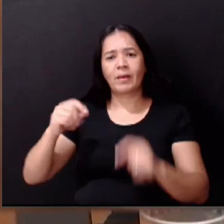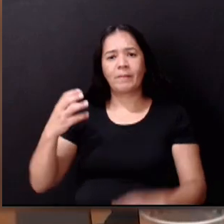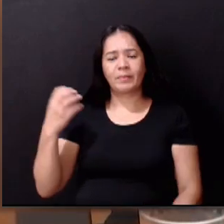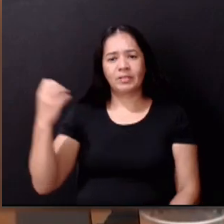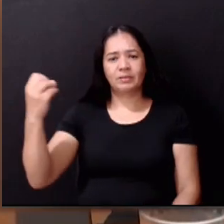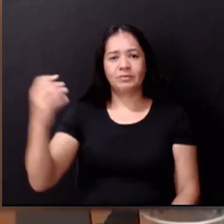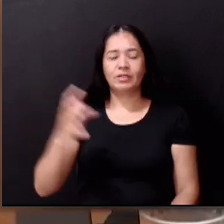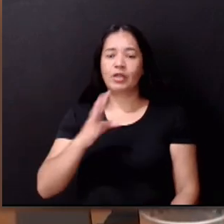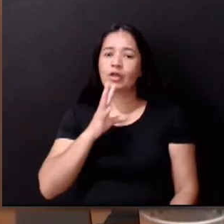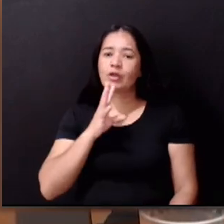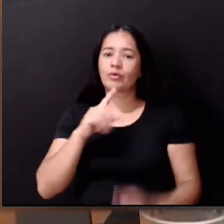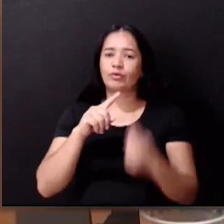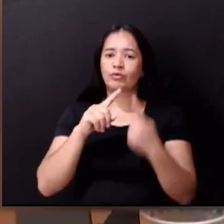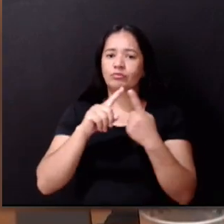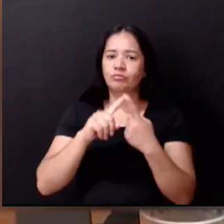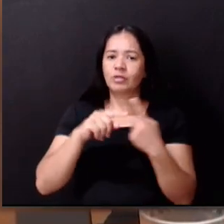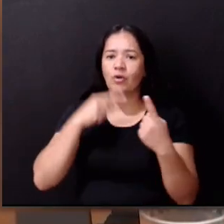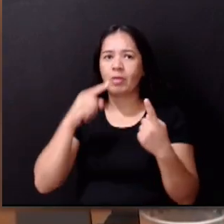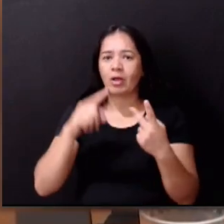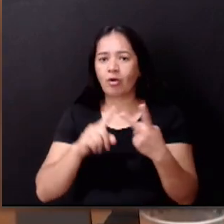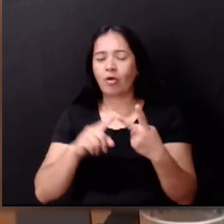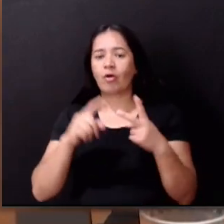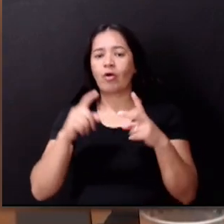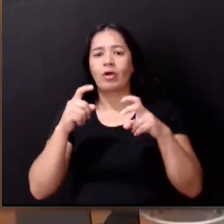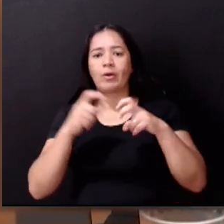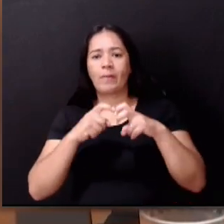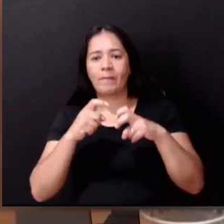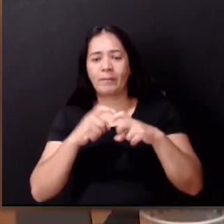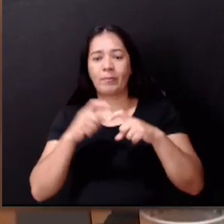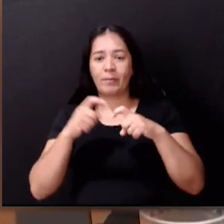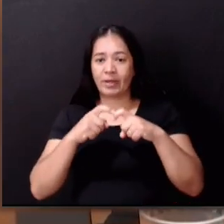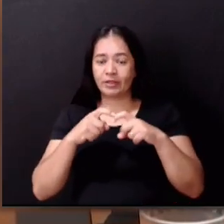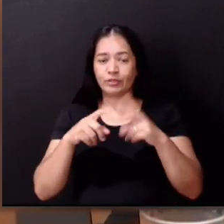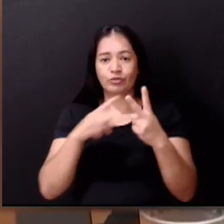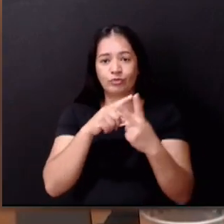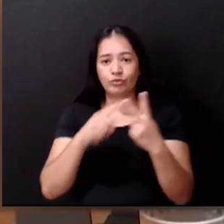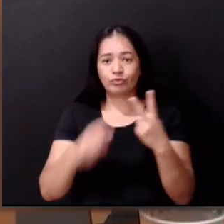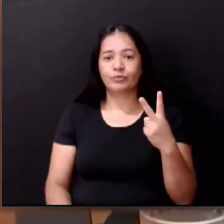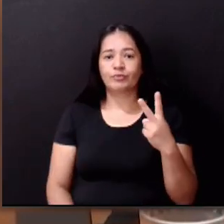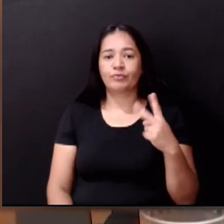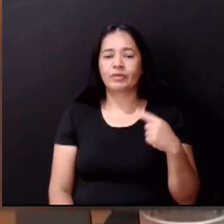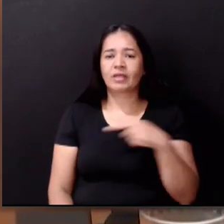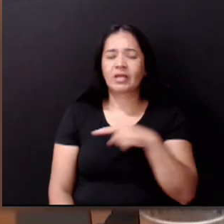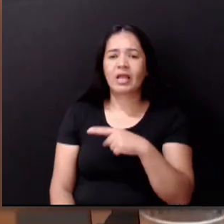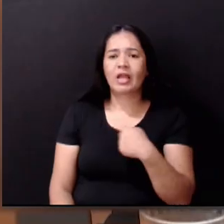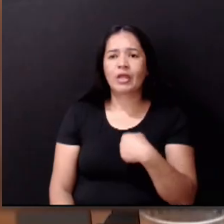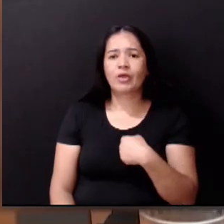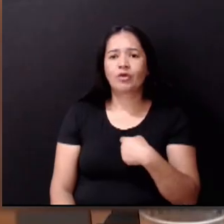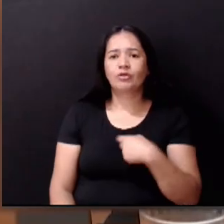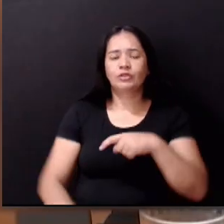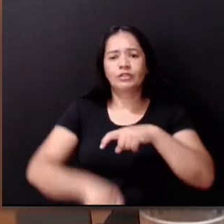o Magoga lá, estavam lá. E numa audiência pública,